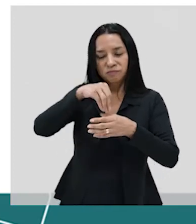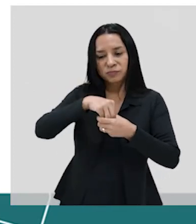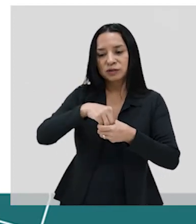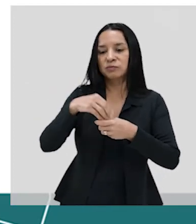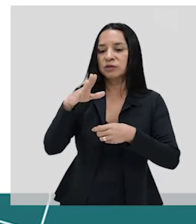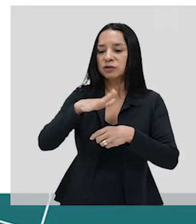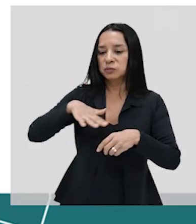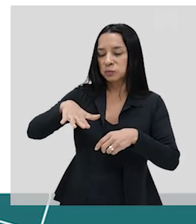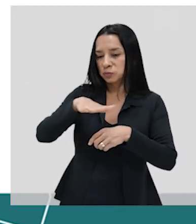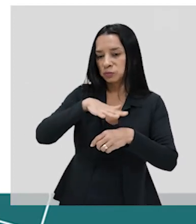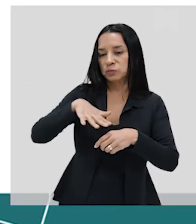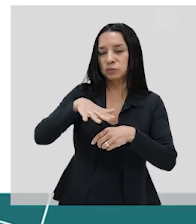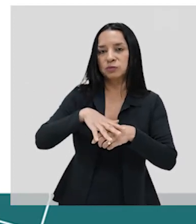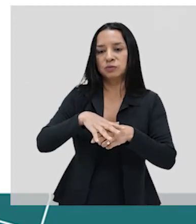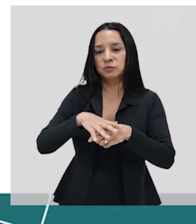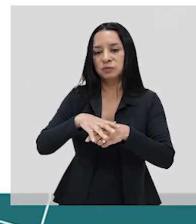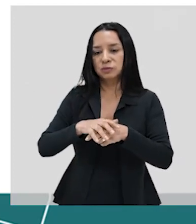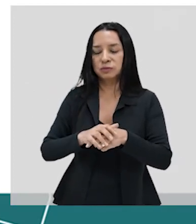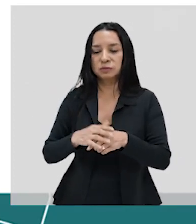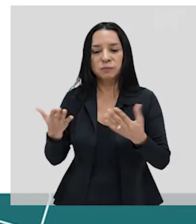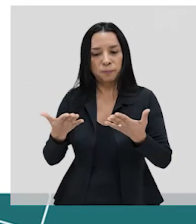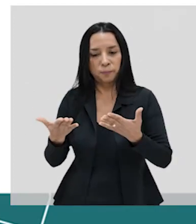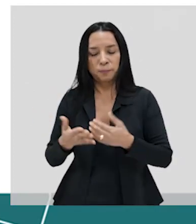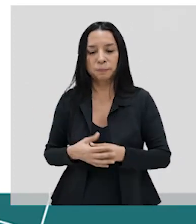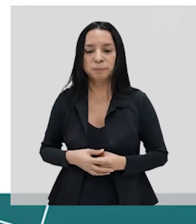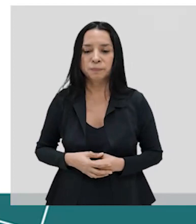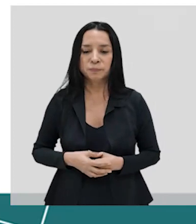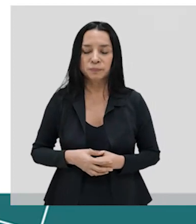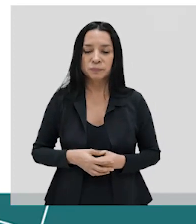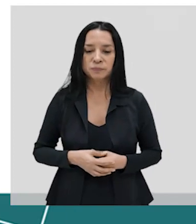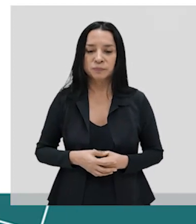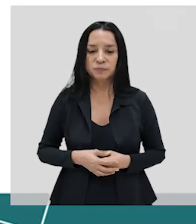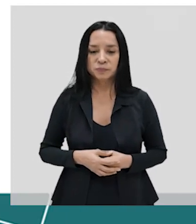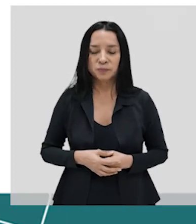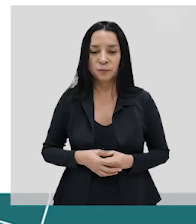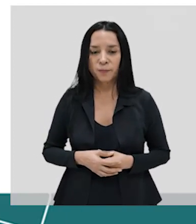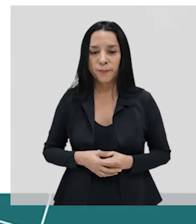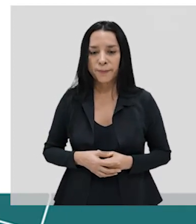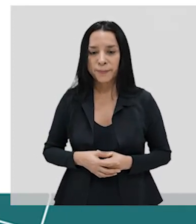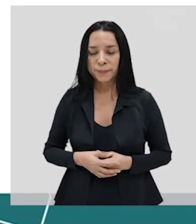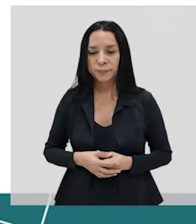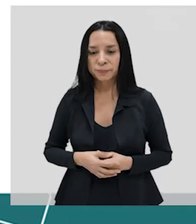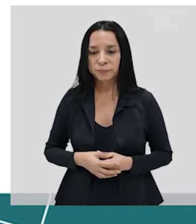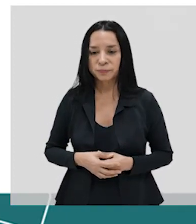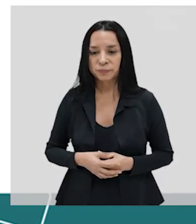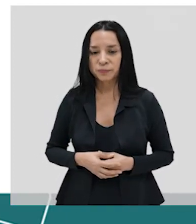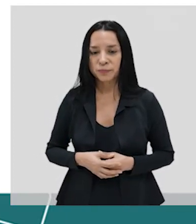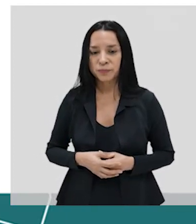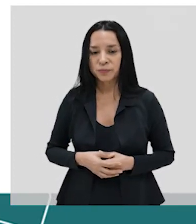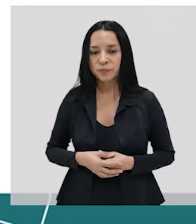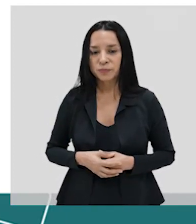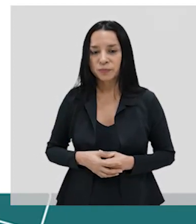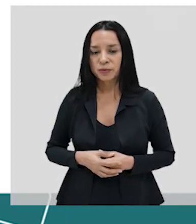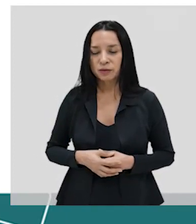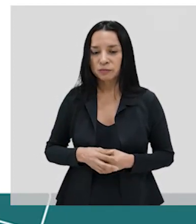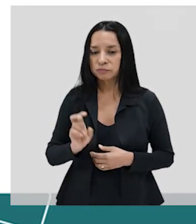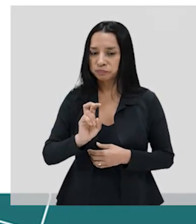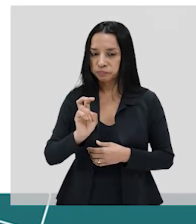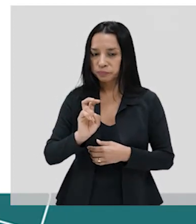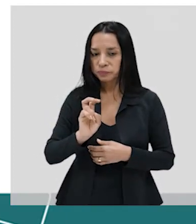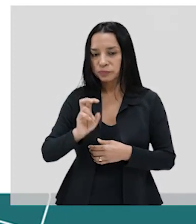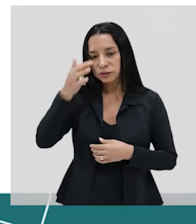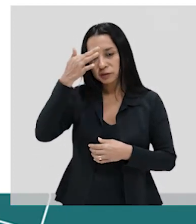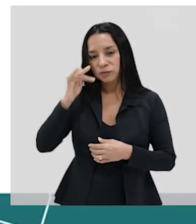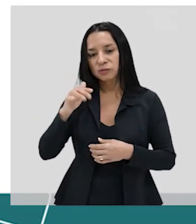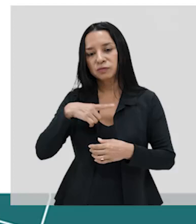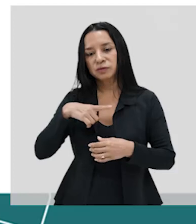nossa modalidade, nossa vibe hoje. Quinta questão. Filosofia possui uma característica peculiar que é compreender o mundo e agir